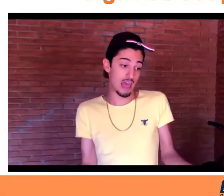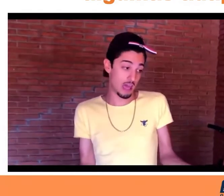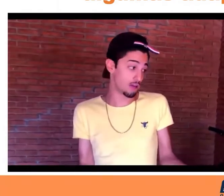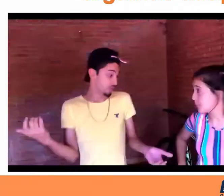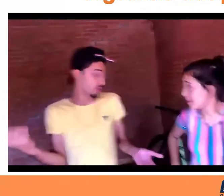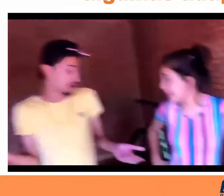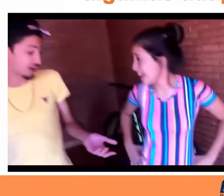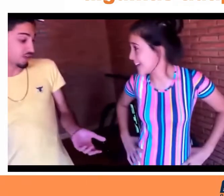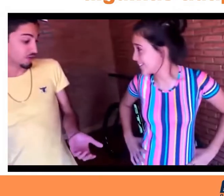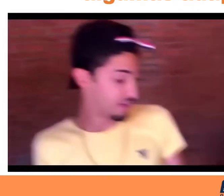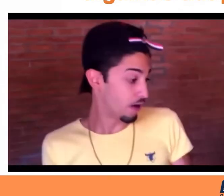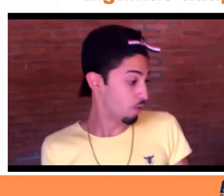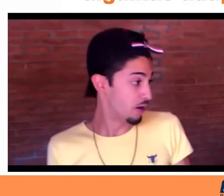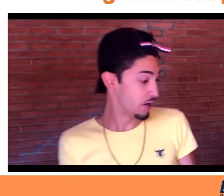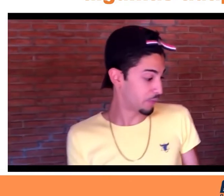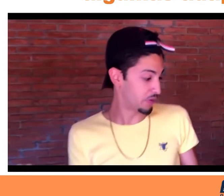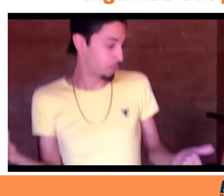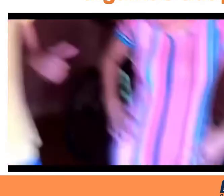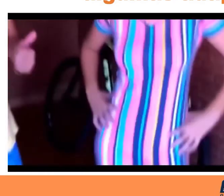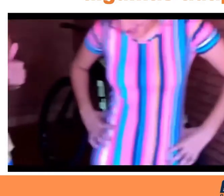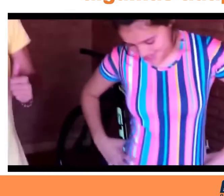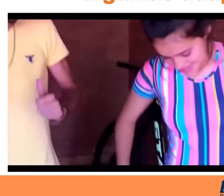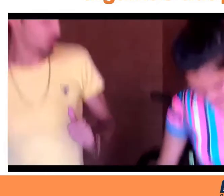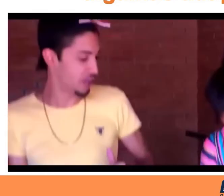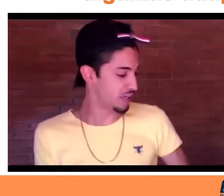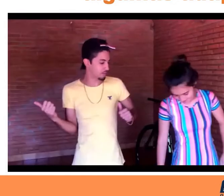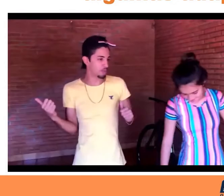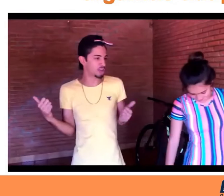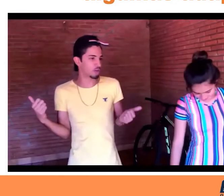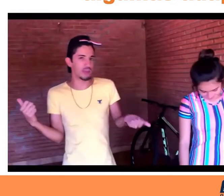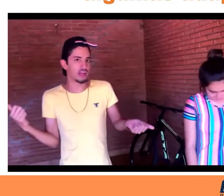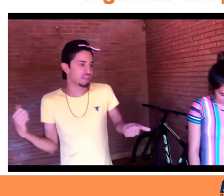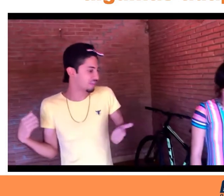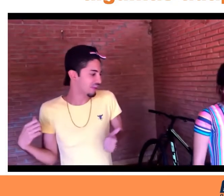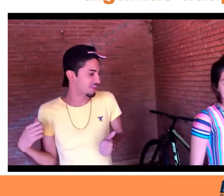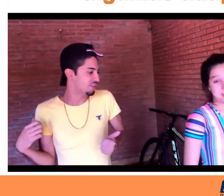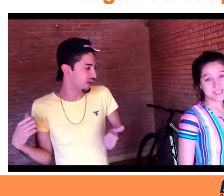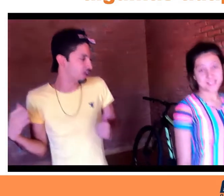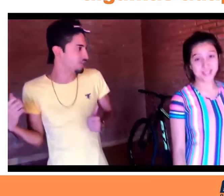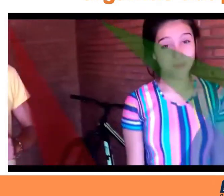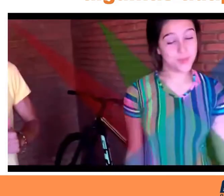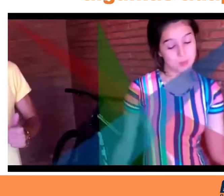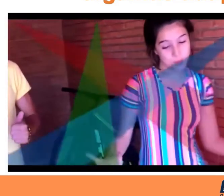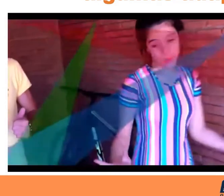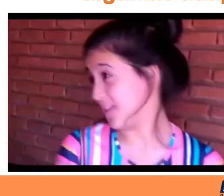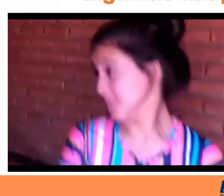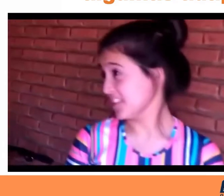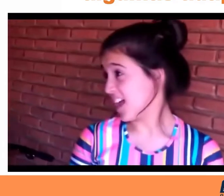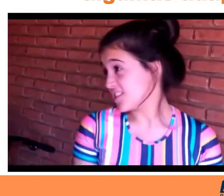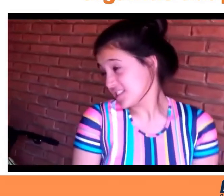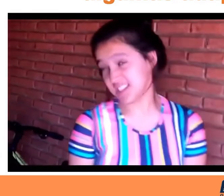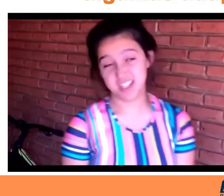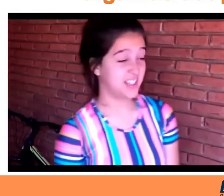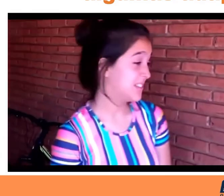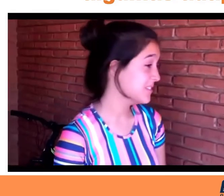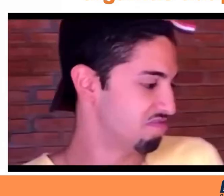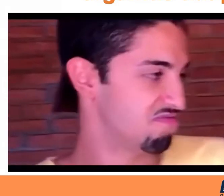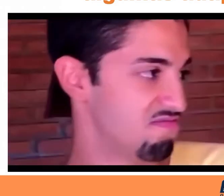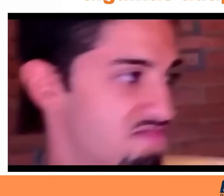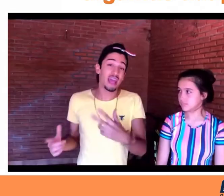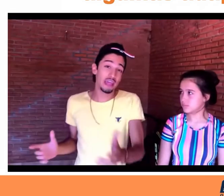No meu caso é amarelo. No seu caso, tá roubando, porque não pode. Tem muita cor aí, você pode esconder a casa inteira. Tem